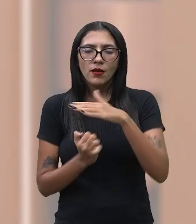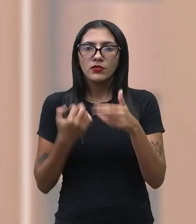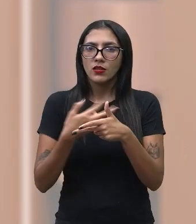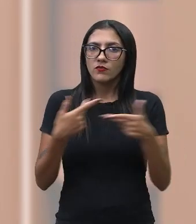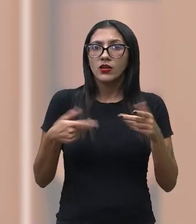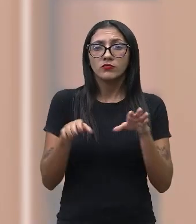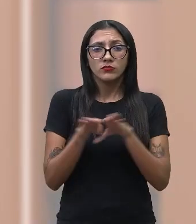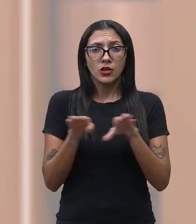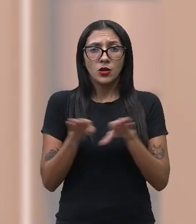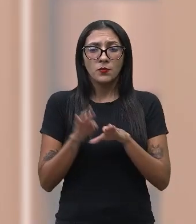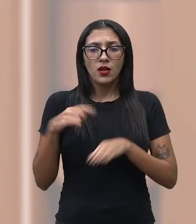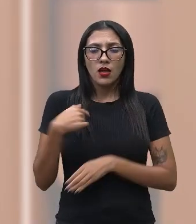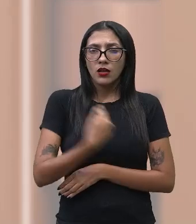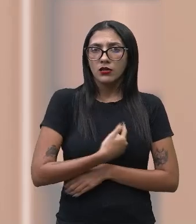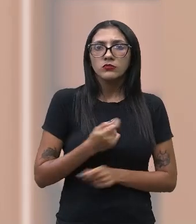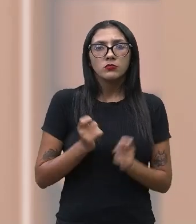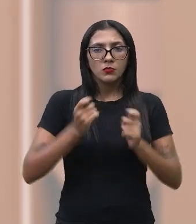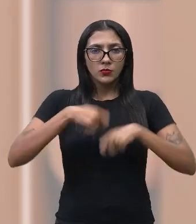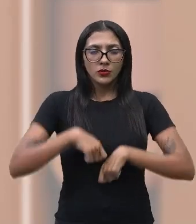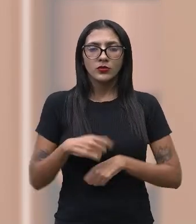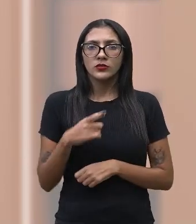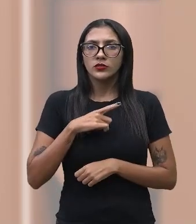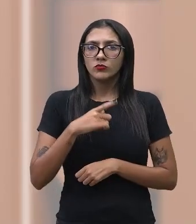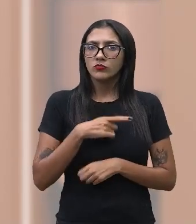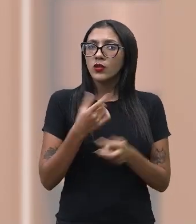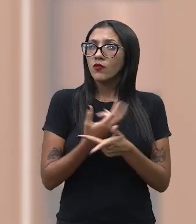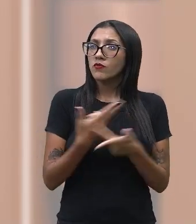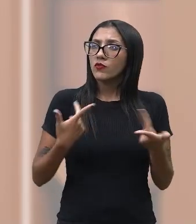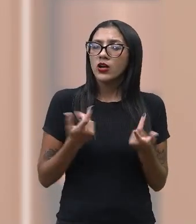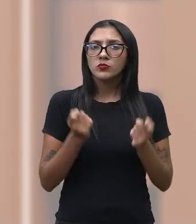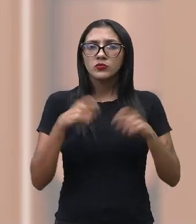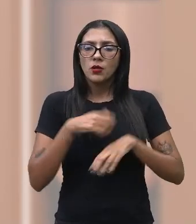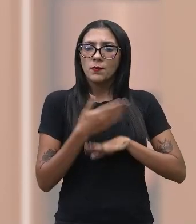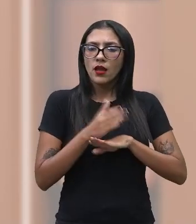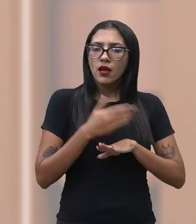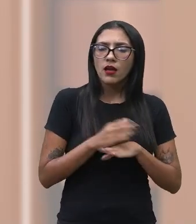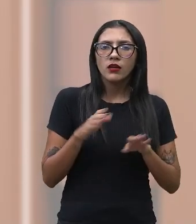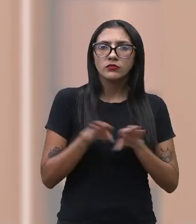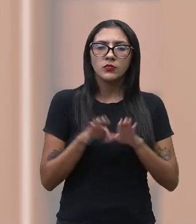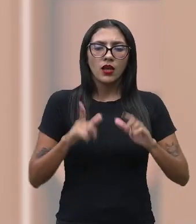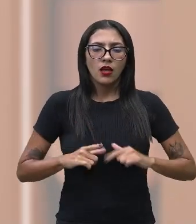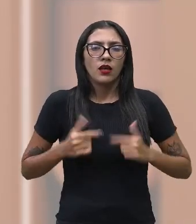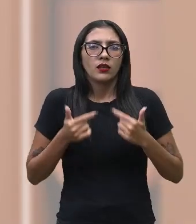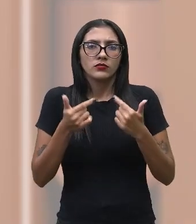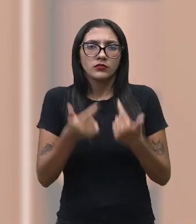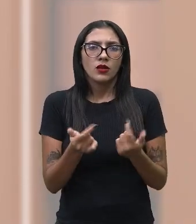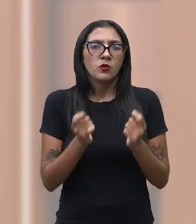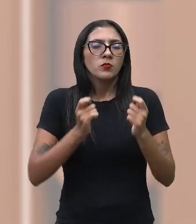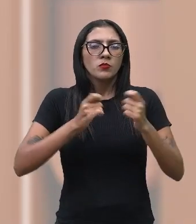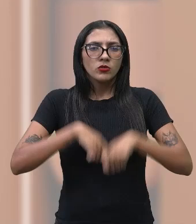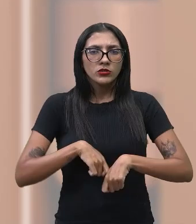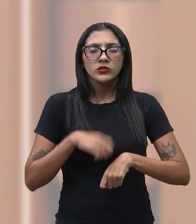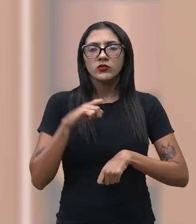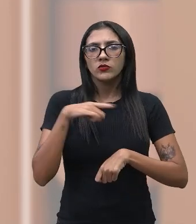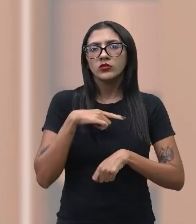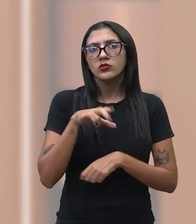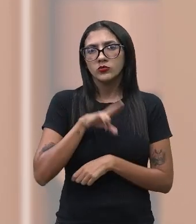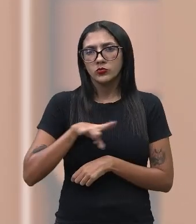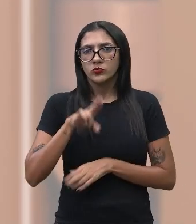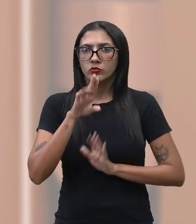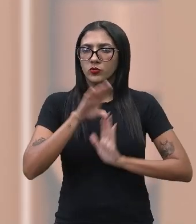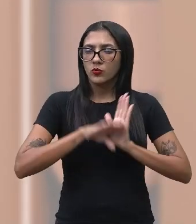nós mesmos podemos adotar várias práticas, várias ações de desenvolvimento sustentável,